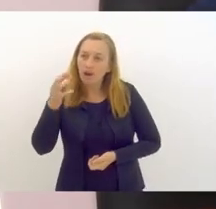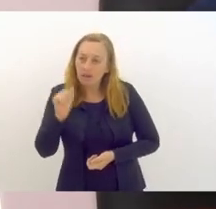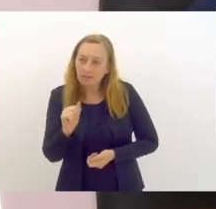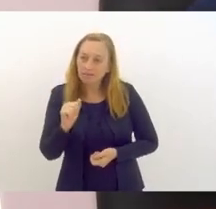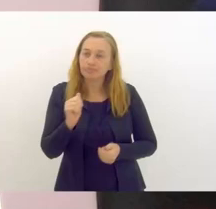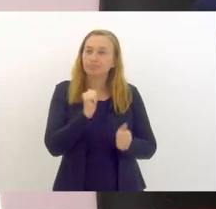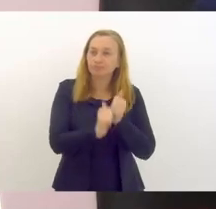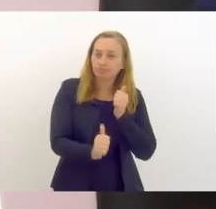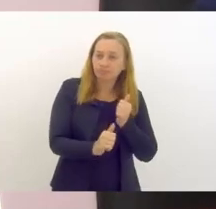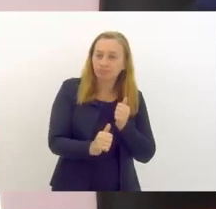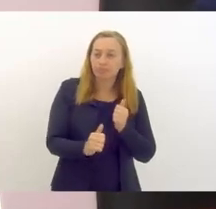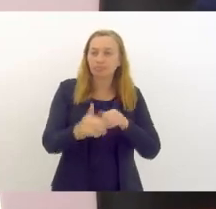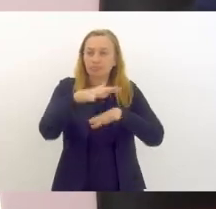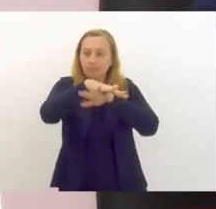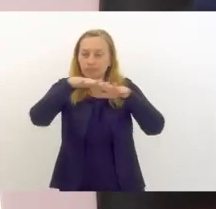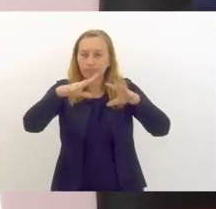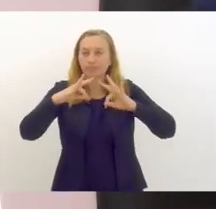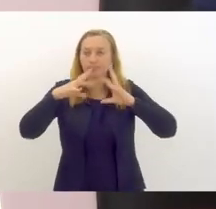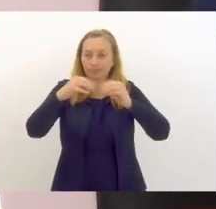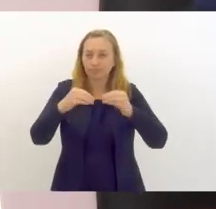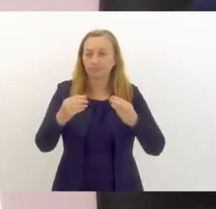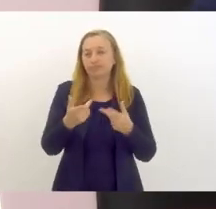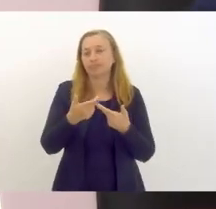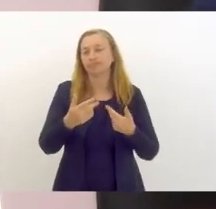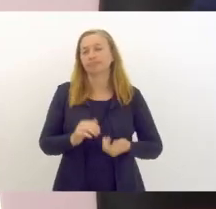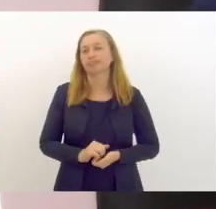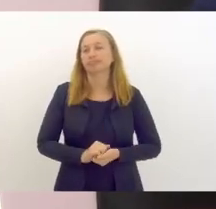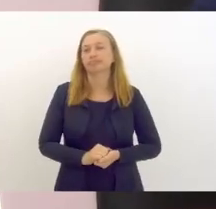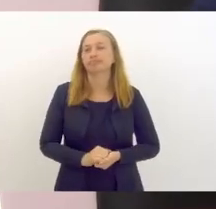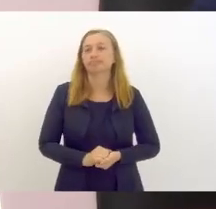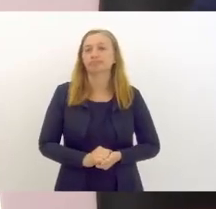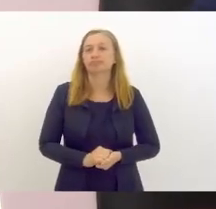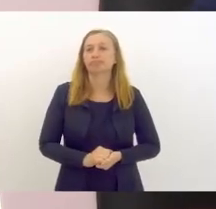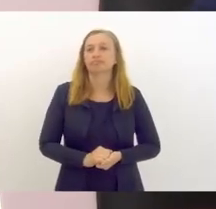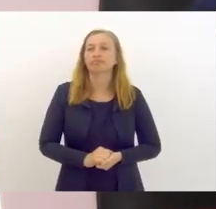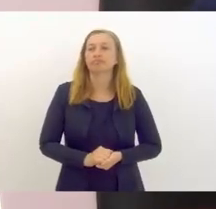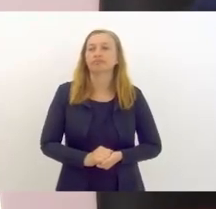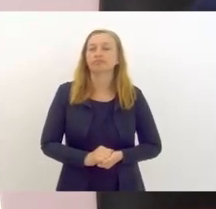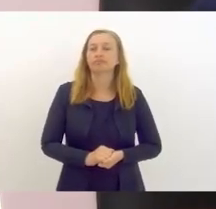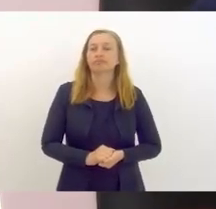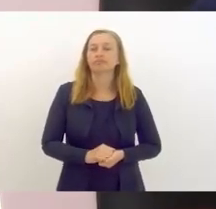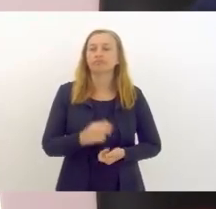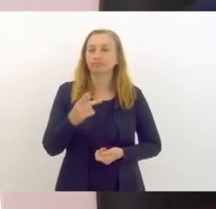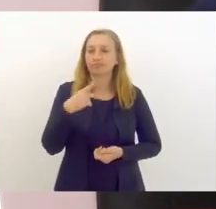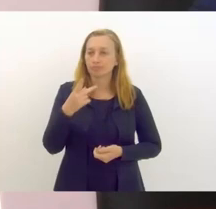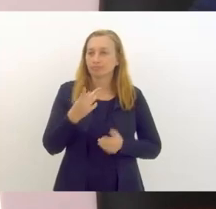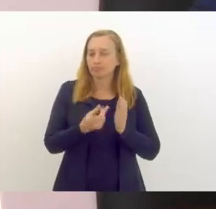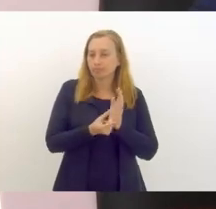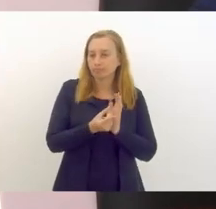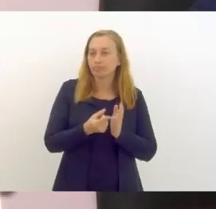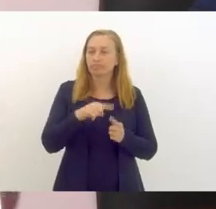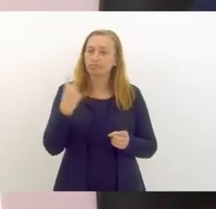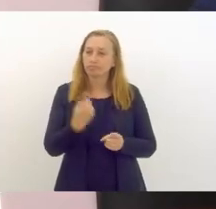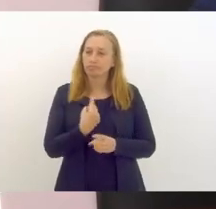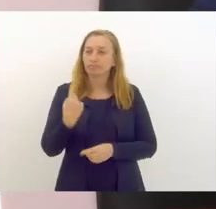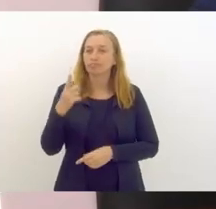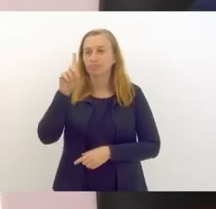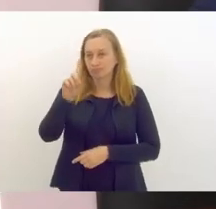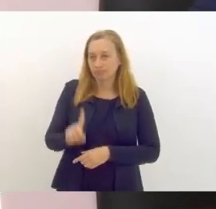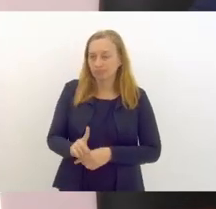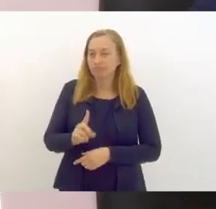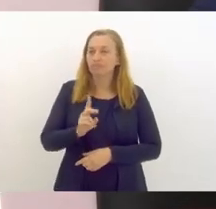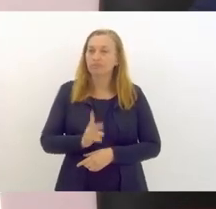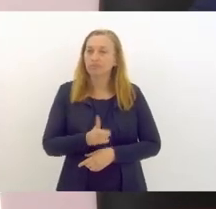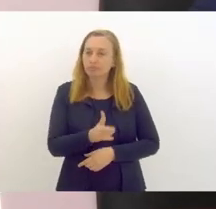ou reforma, enfim, muitas questões. A prestação de contas, né, como foi citada, nós, enquanto diretores, a gente precisa